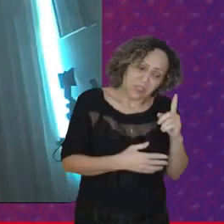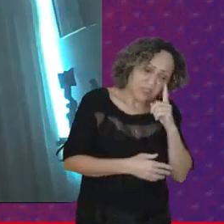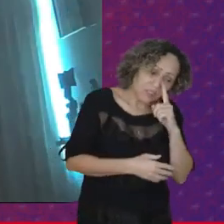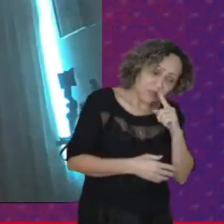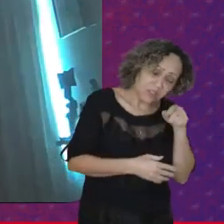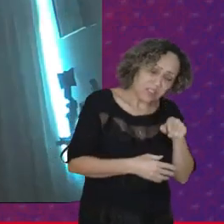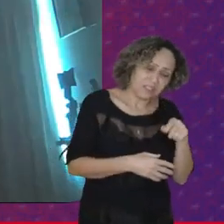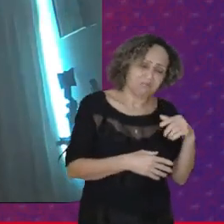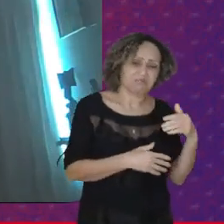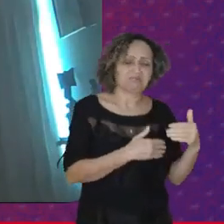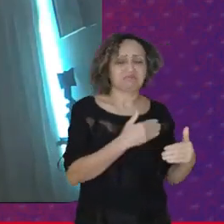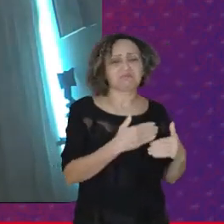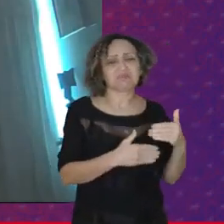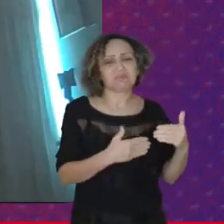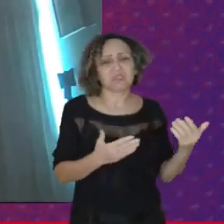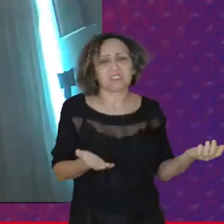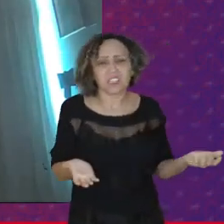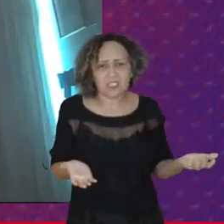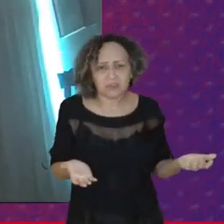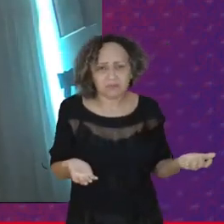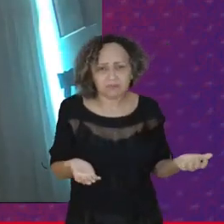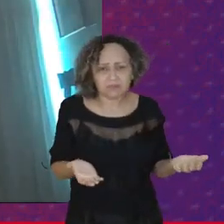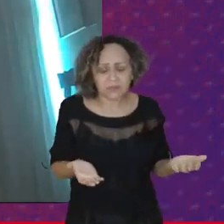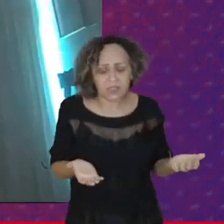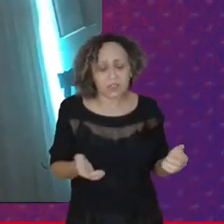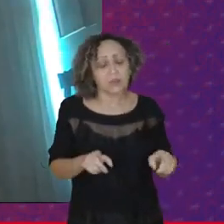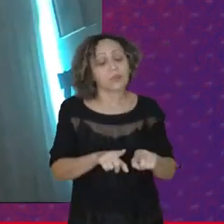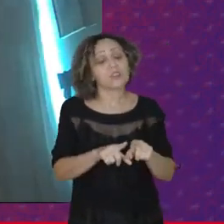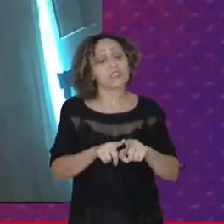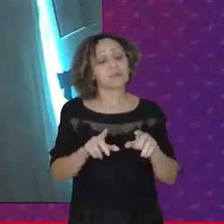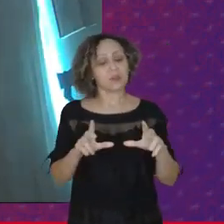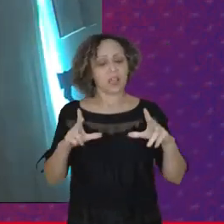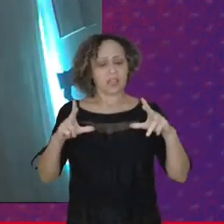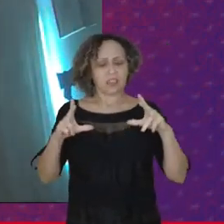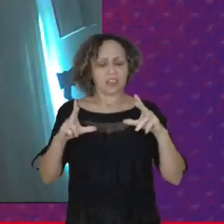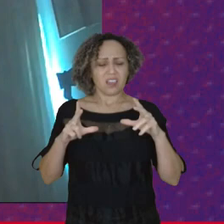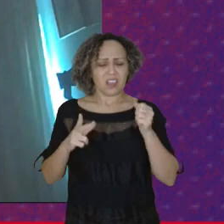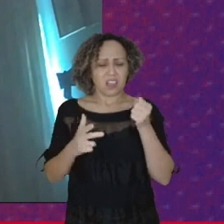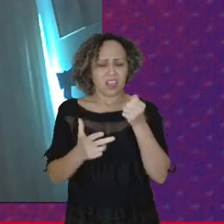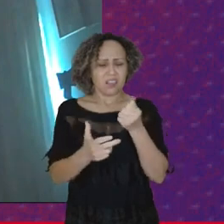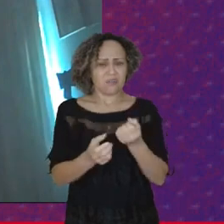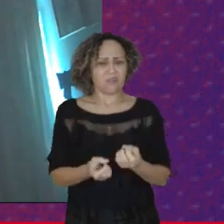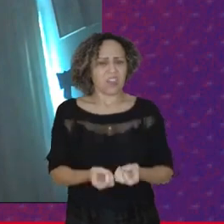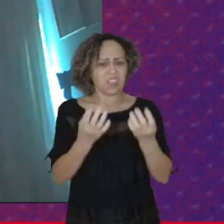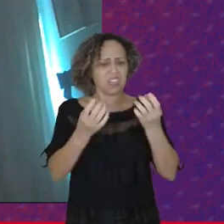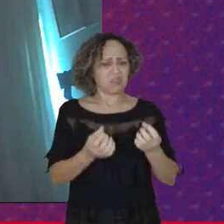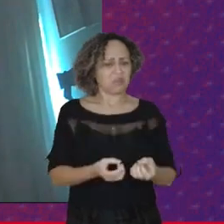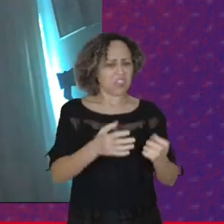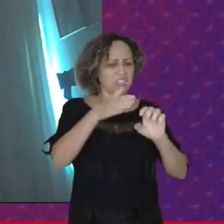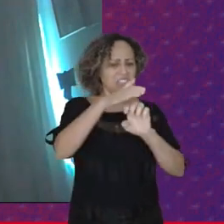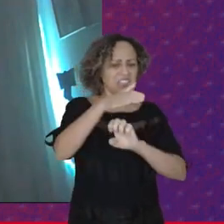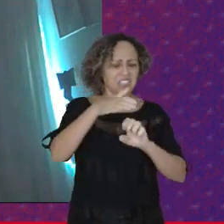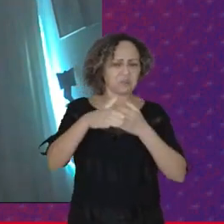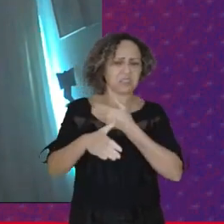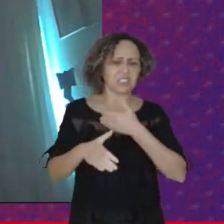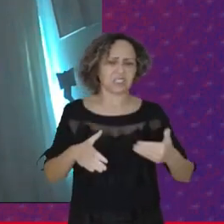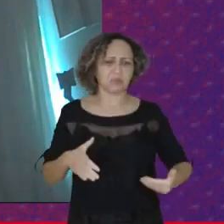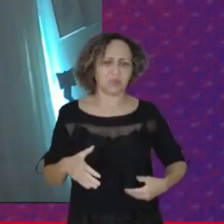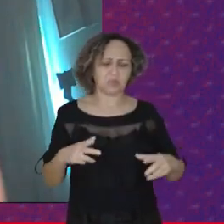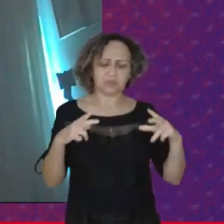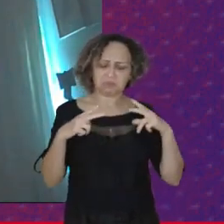Você tocou, em determinado momento, a questão da privatização. Nós tivemos leis que foram aprovadas devido à